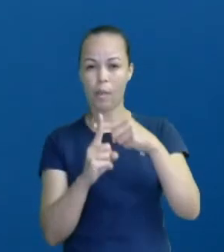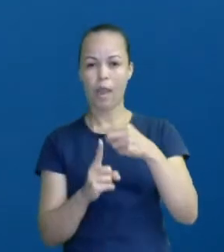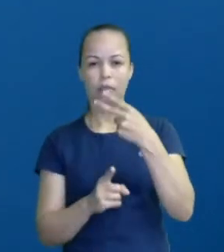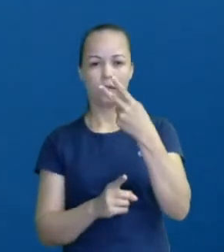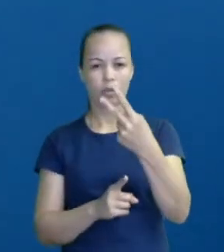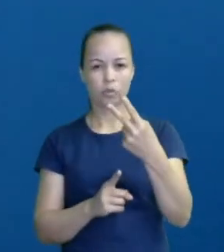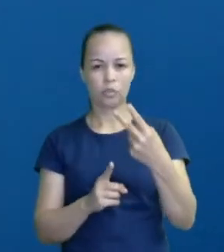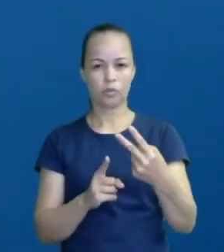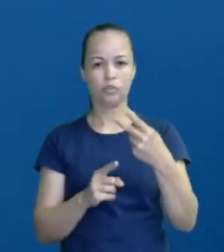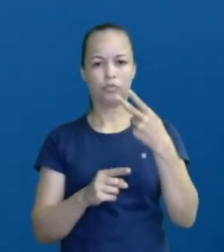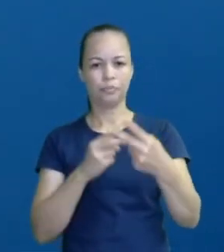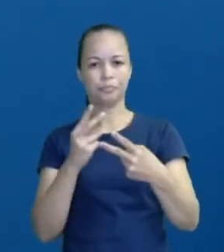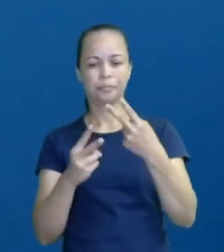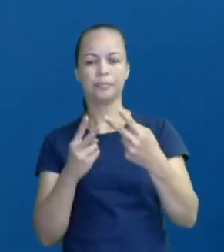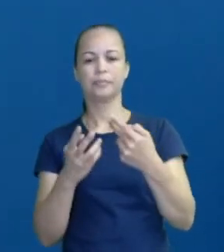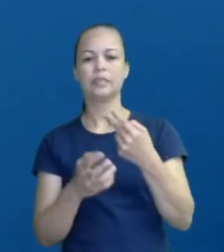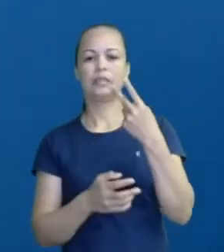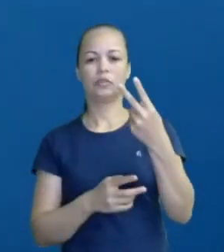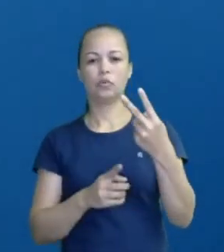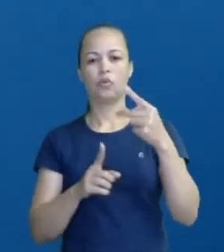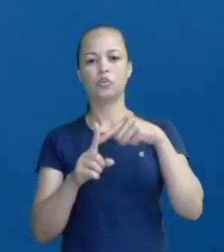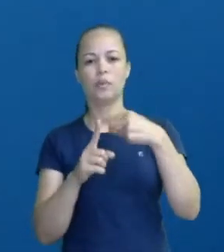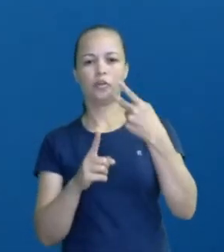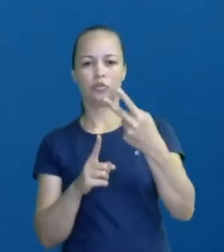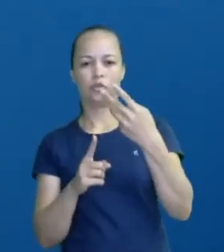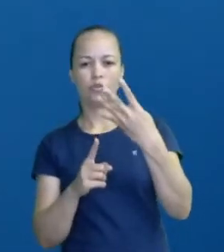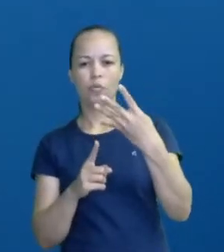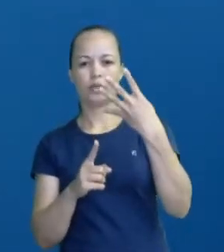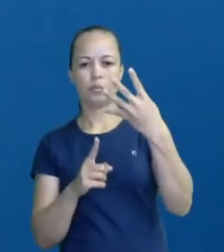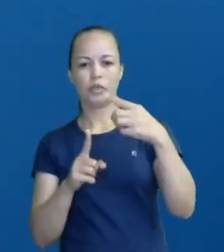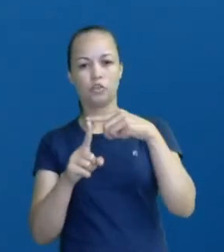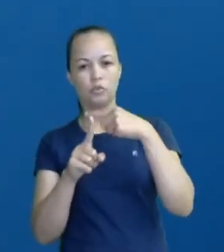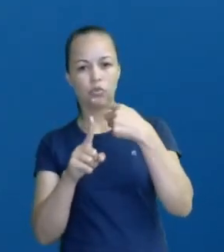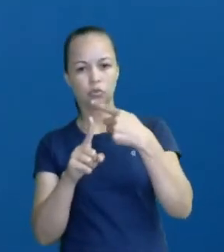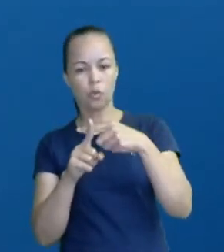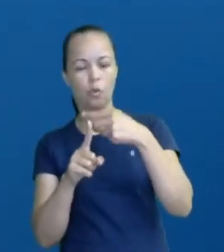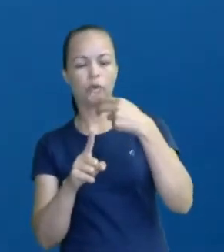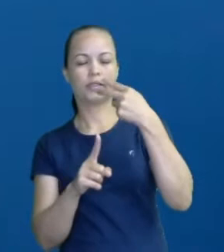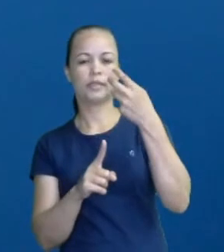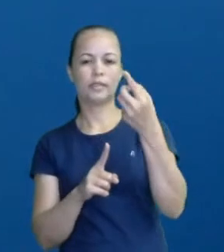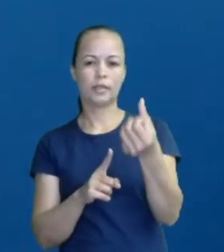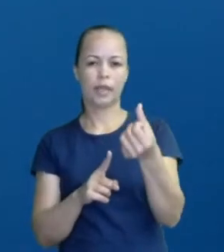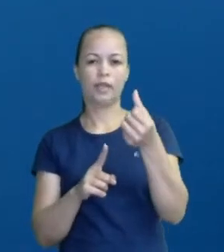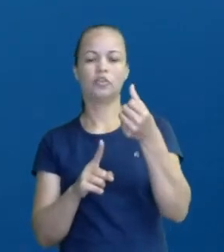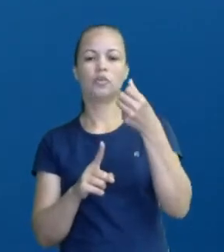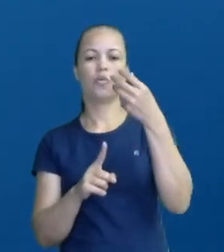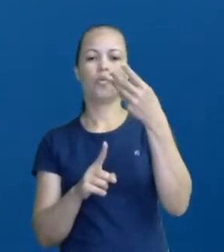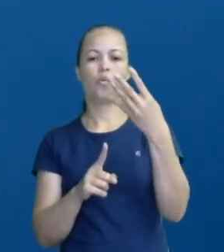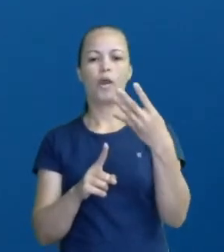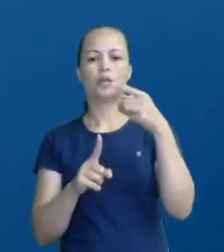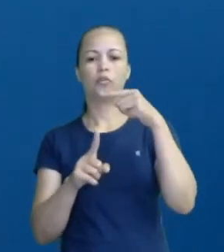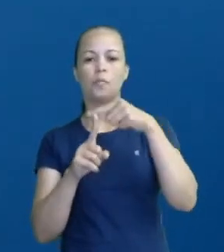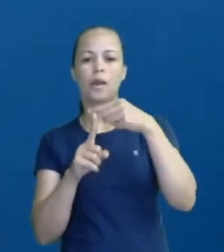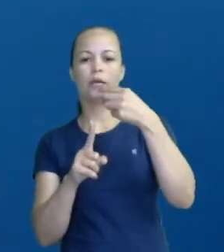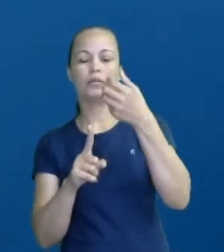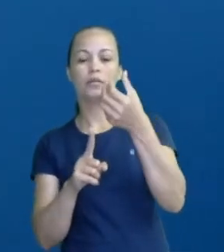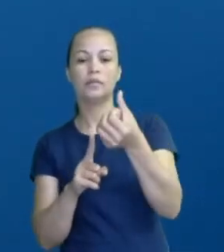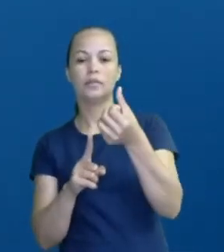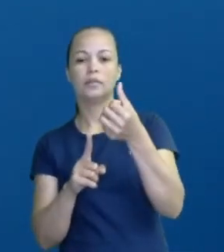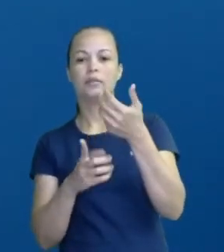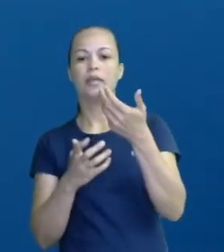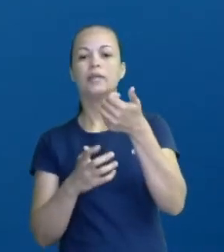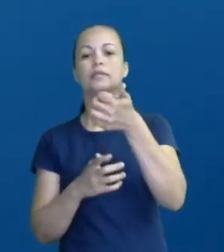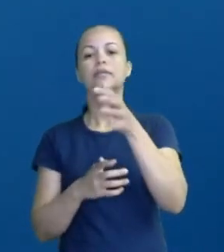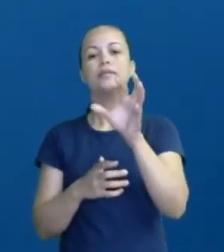Então, eu tenho 2. 2 mais 2, 4. 4 mais 2, 6. 6 mais 2, 8. 8 mais 2, 10. 10